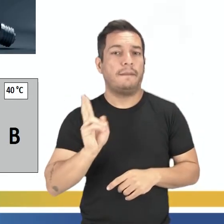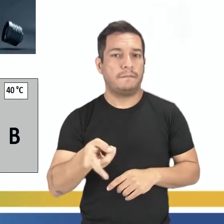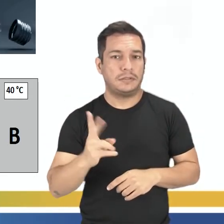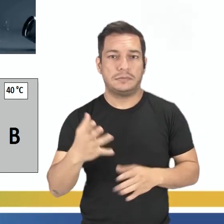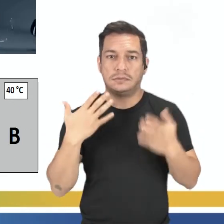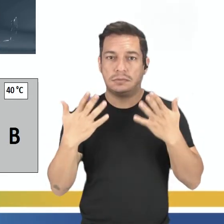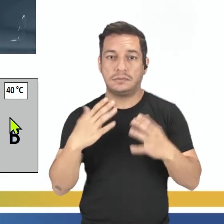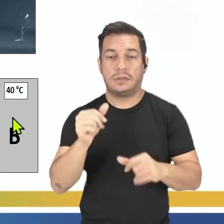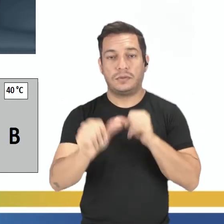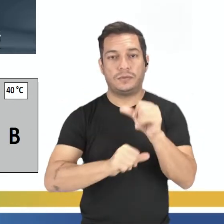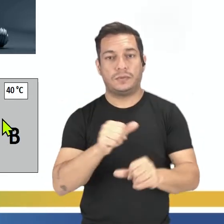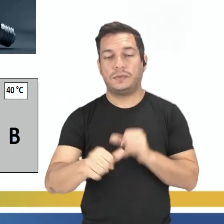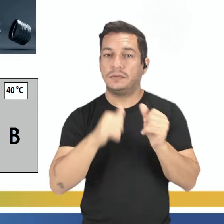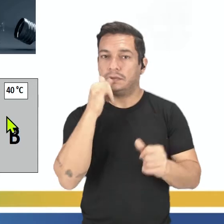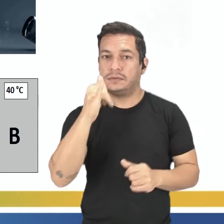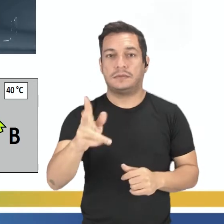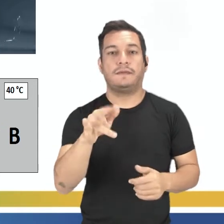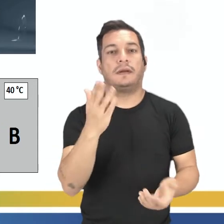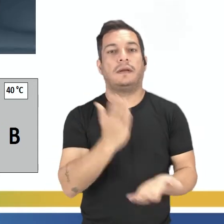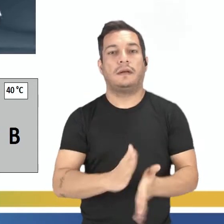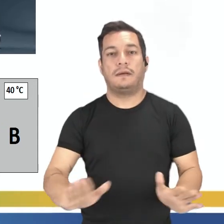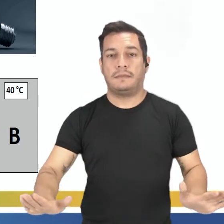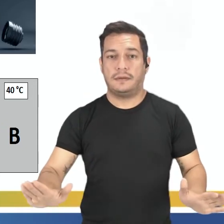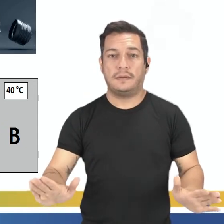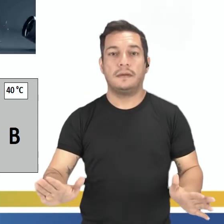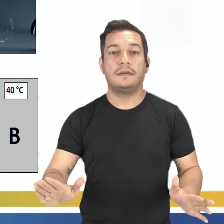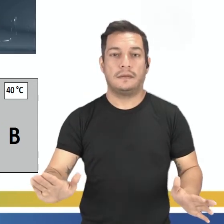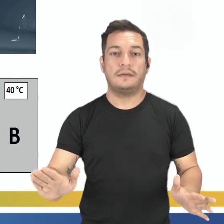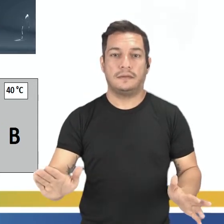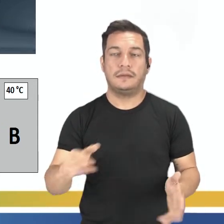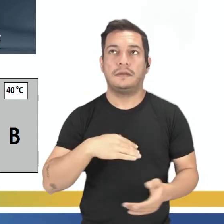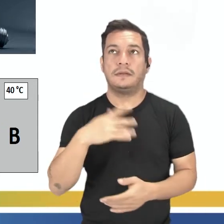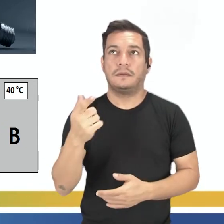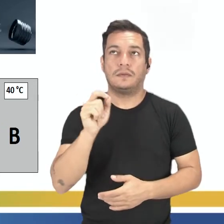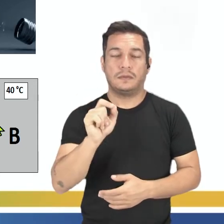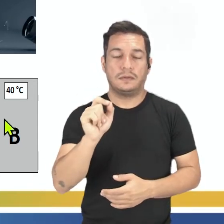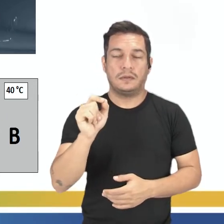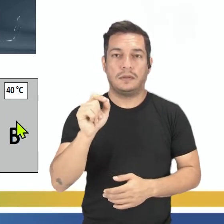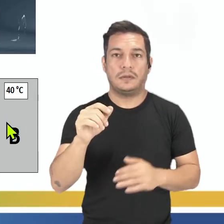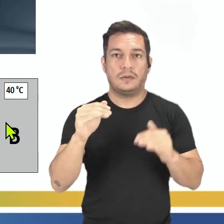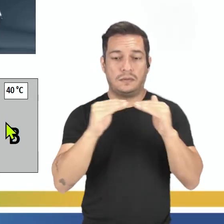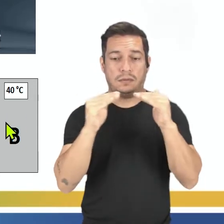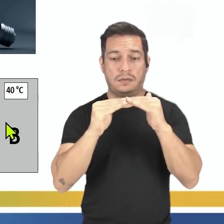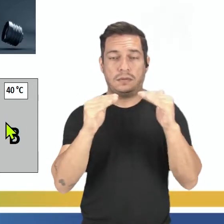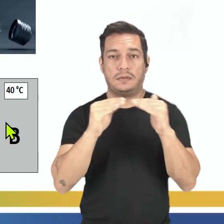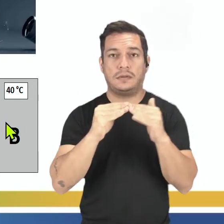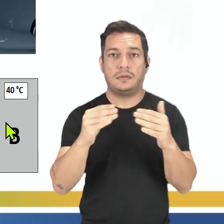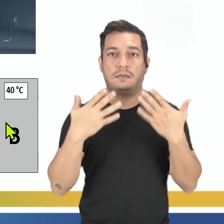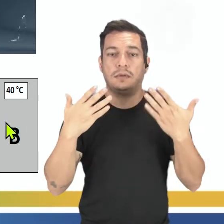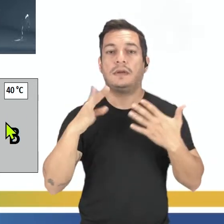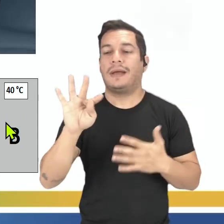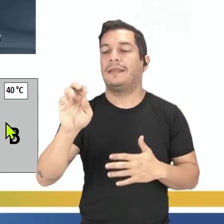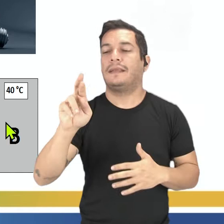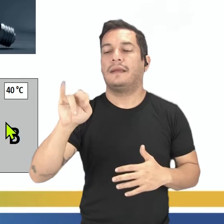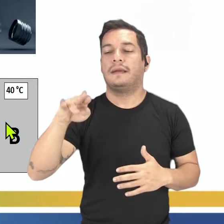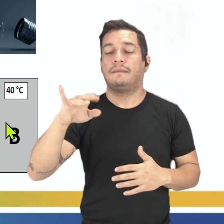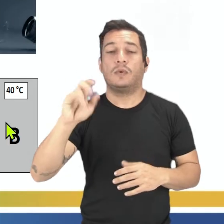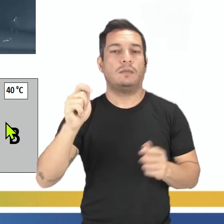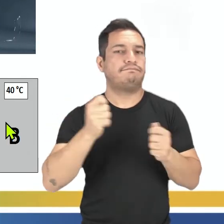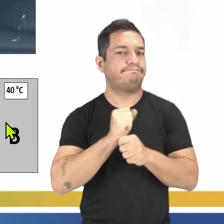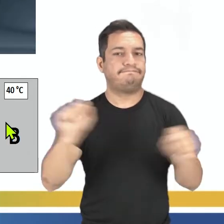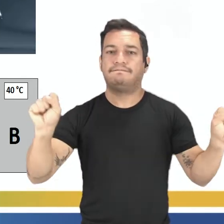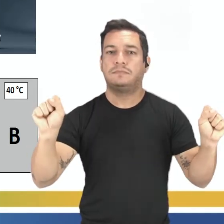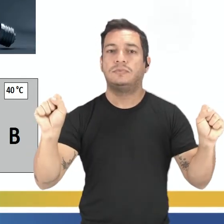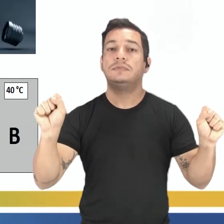temperatura, essa troca de energia vai acabar. Então, nesse caso, em uma condição de equilíbrio térmico, é